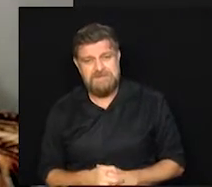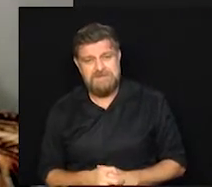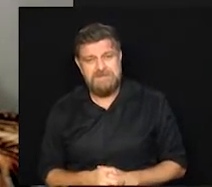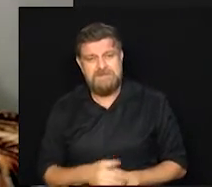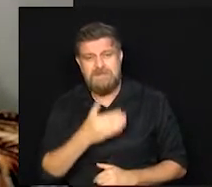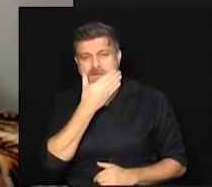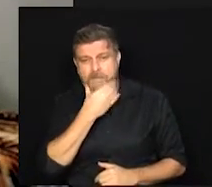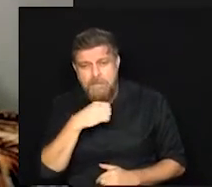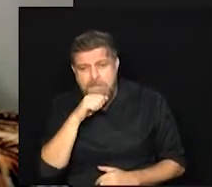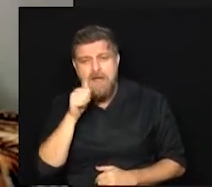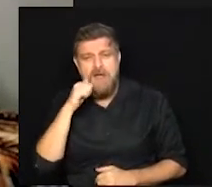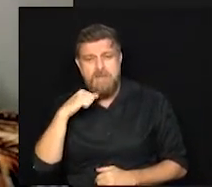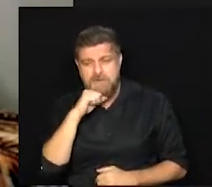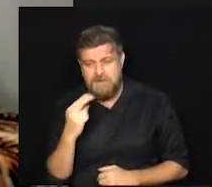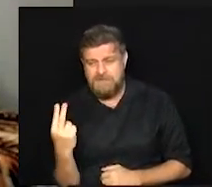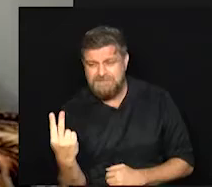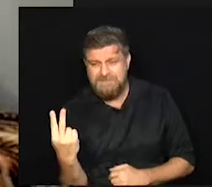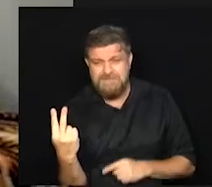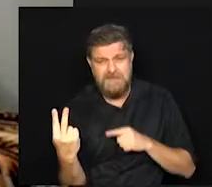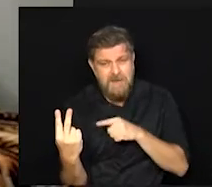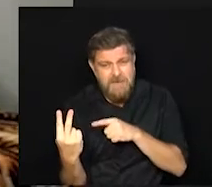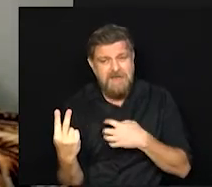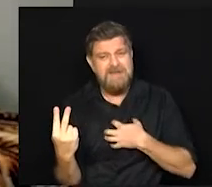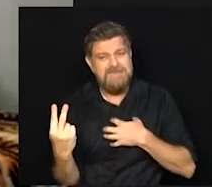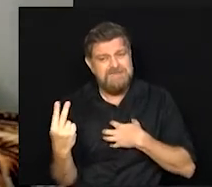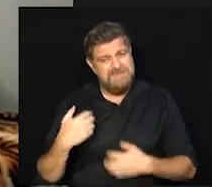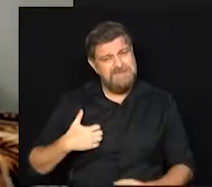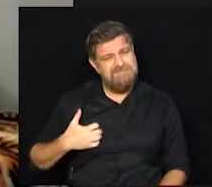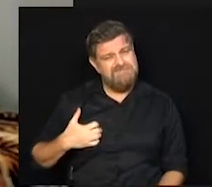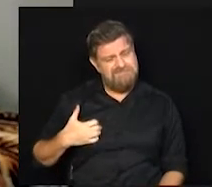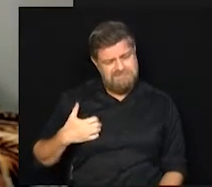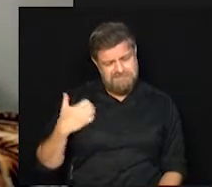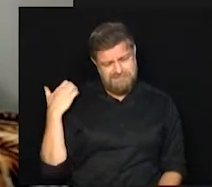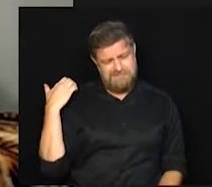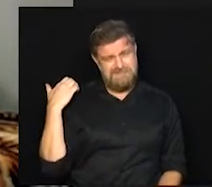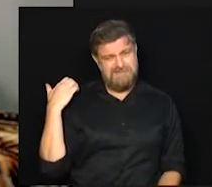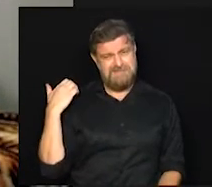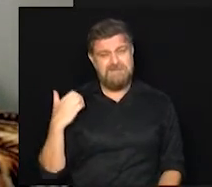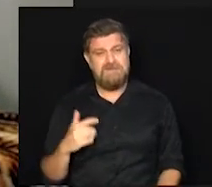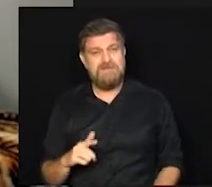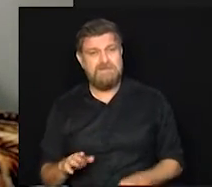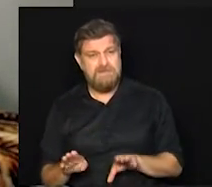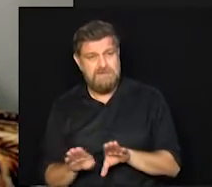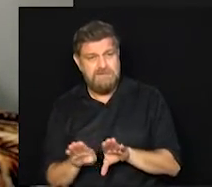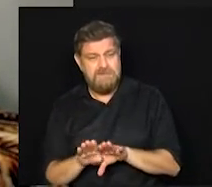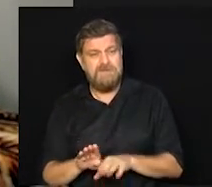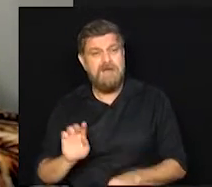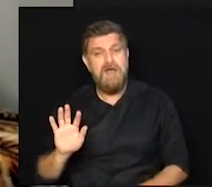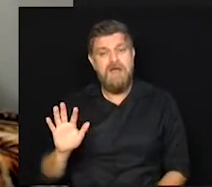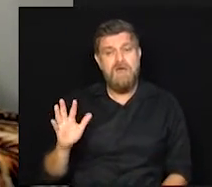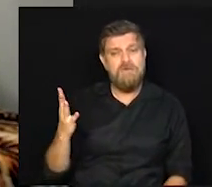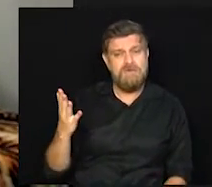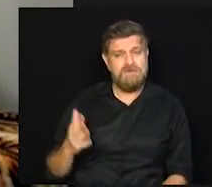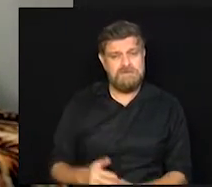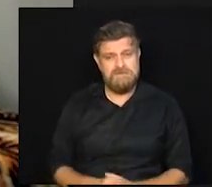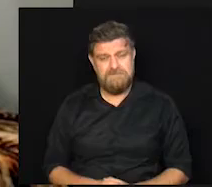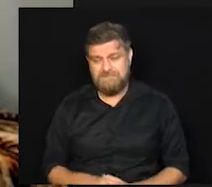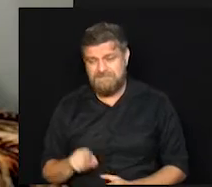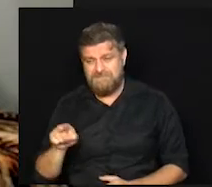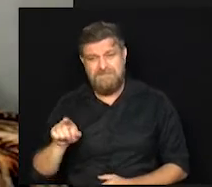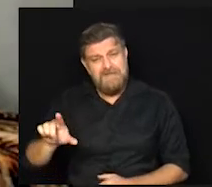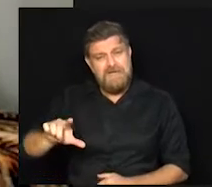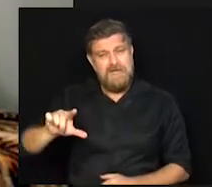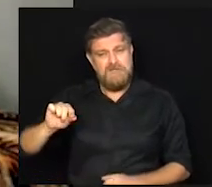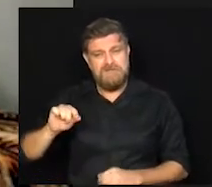pais também se sentem constrangidos. Muitos pais acabam, às vezes, preferindo